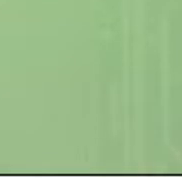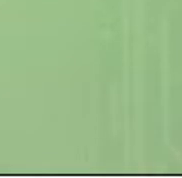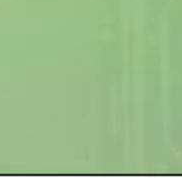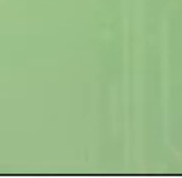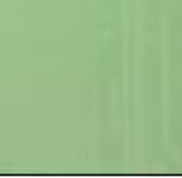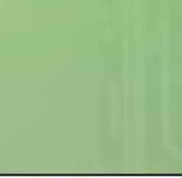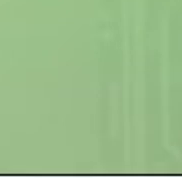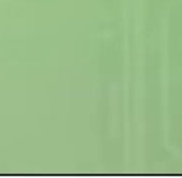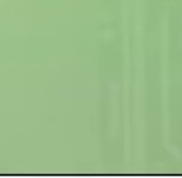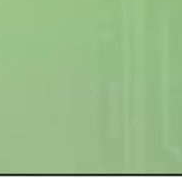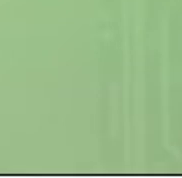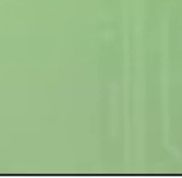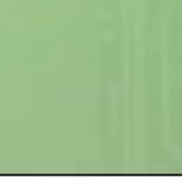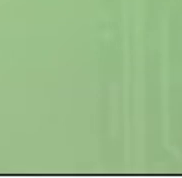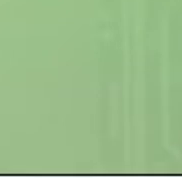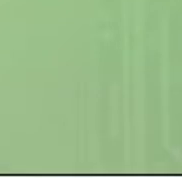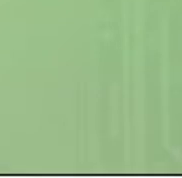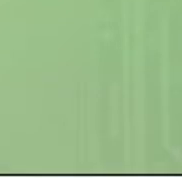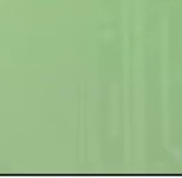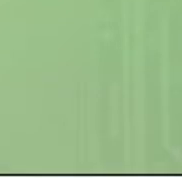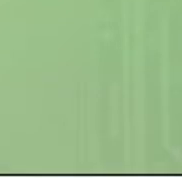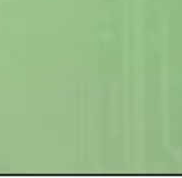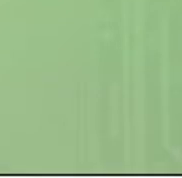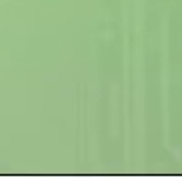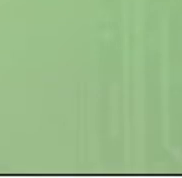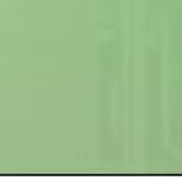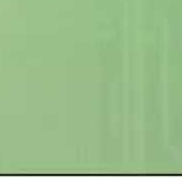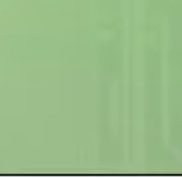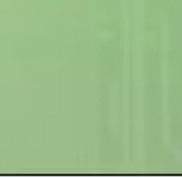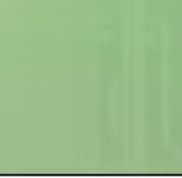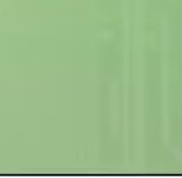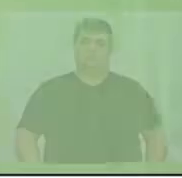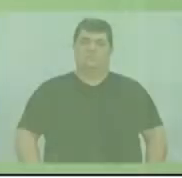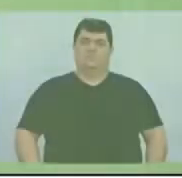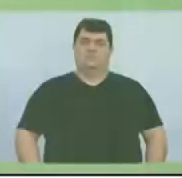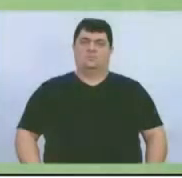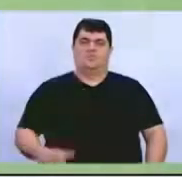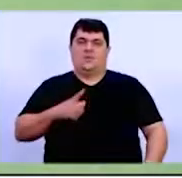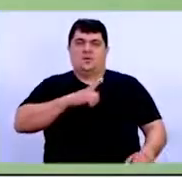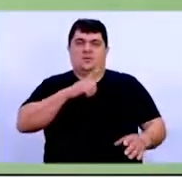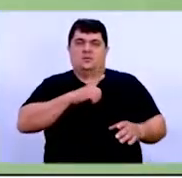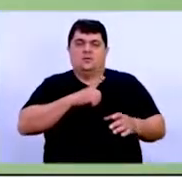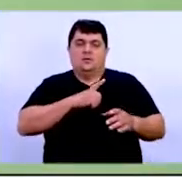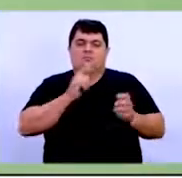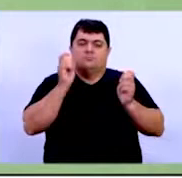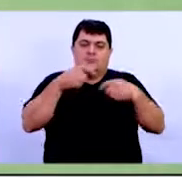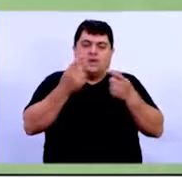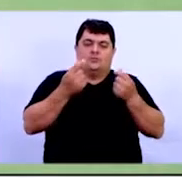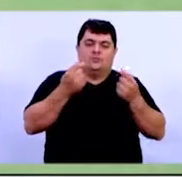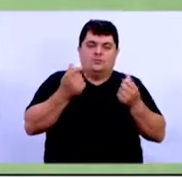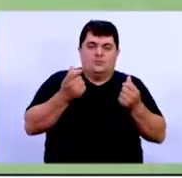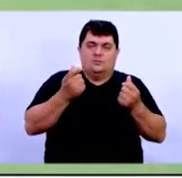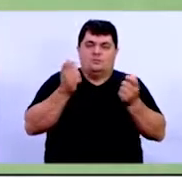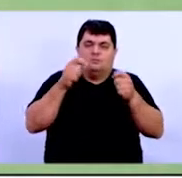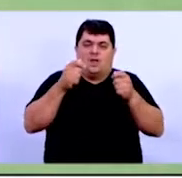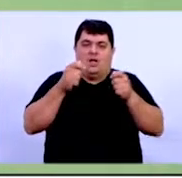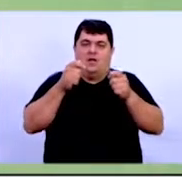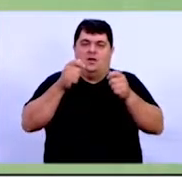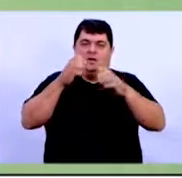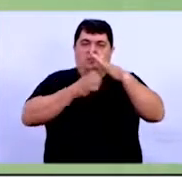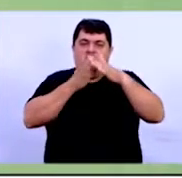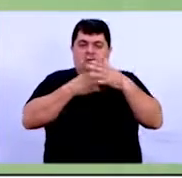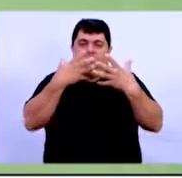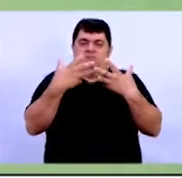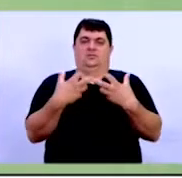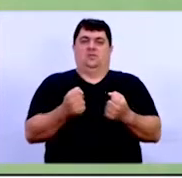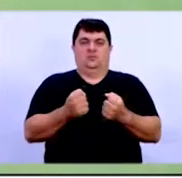dado período se haverá ou não recursos disponíveis para suprir as necessidades de